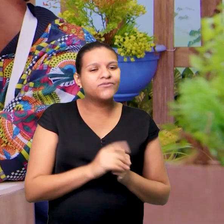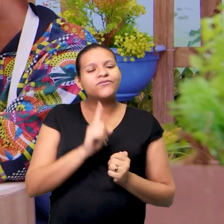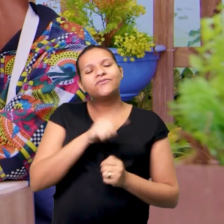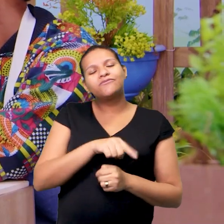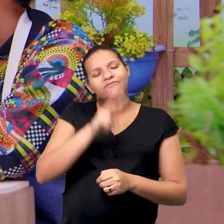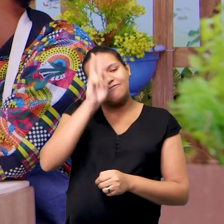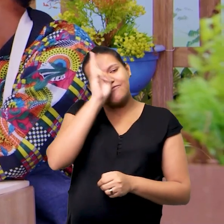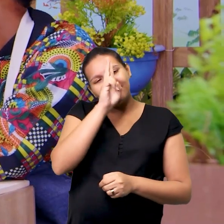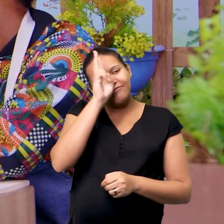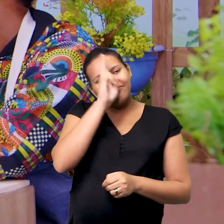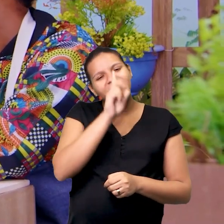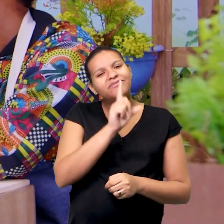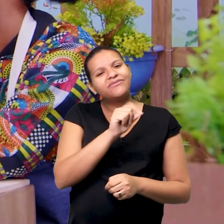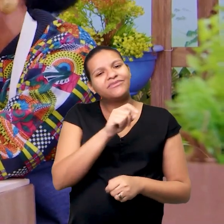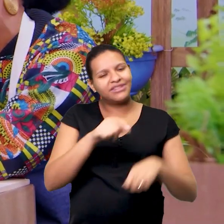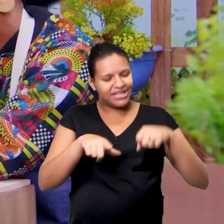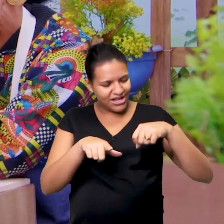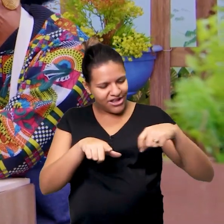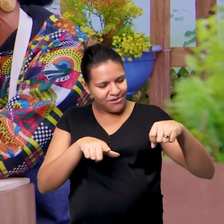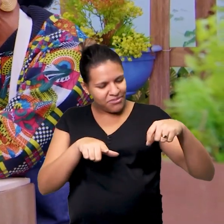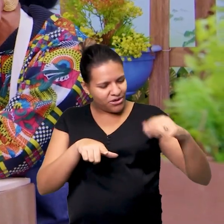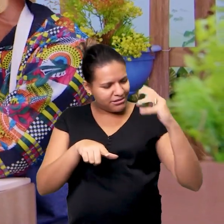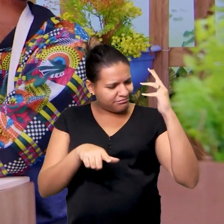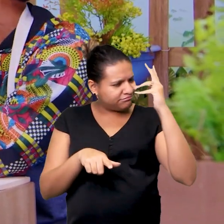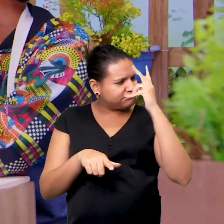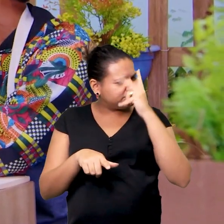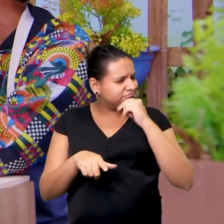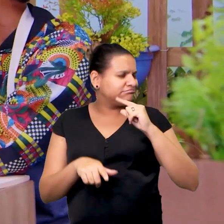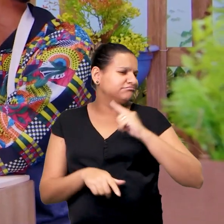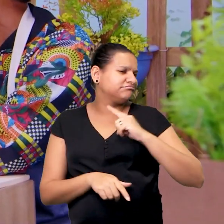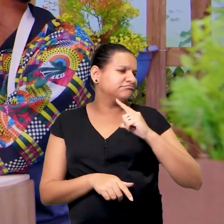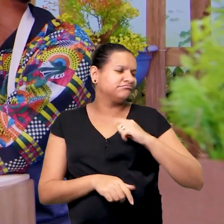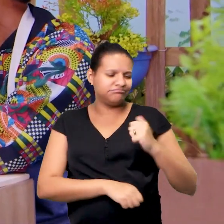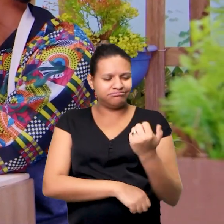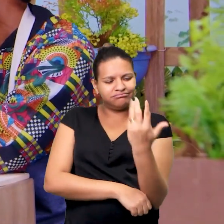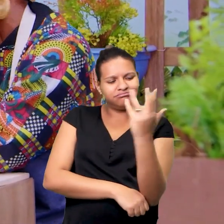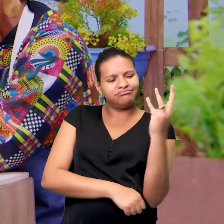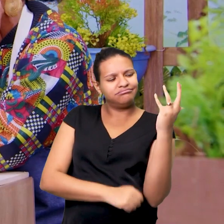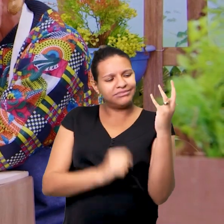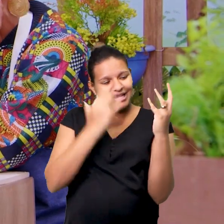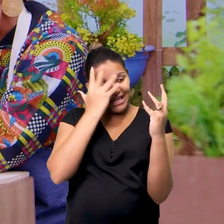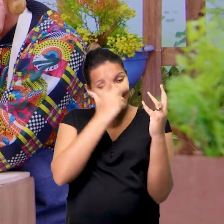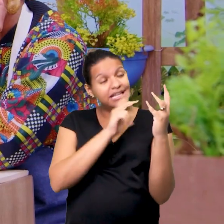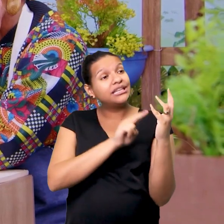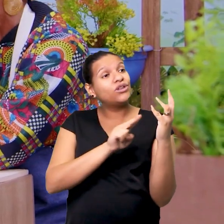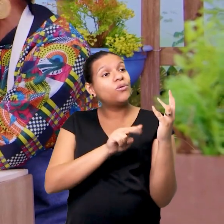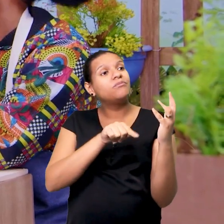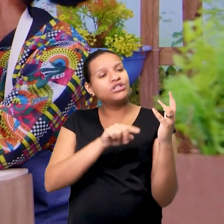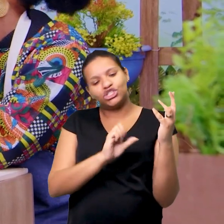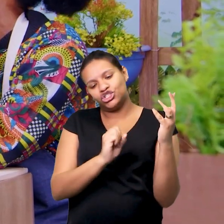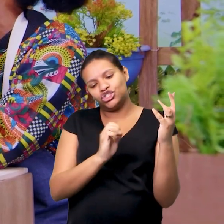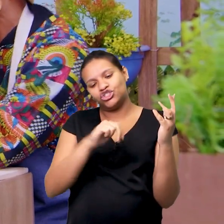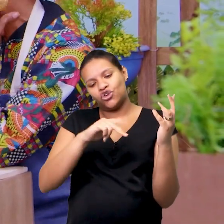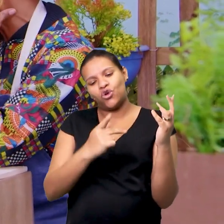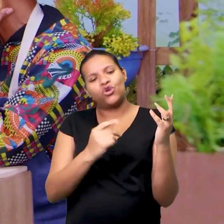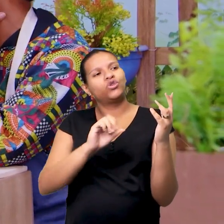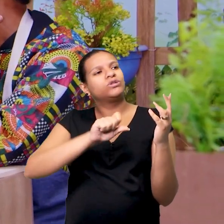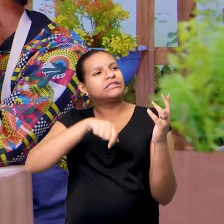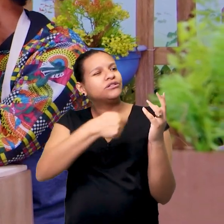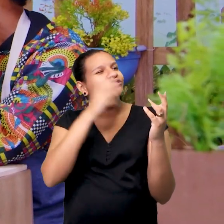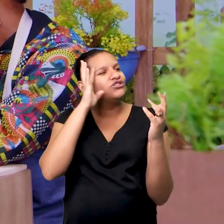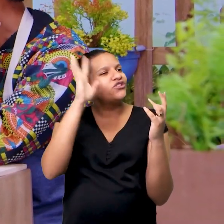Era uma vez! Uma bela horta! Ha, Onde havia uma linda árvore! A Árvore dos Sonhos! Ha, ha, ha!